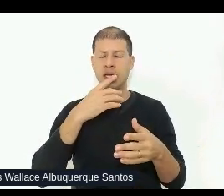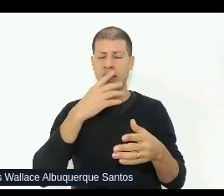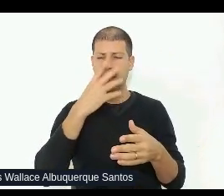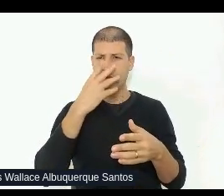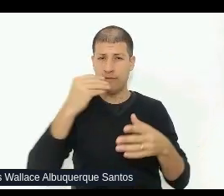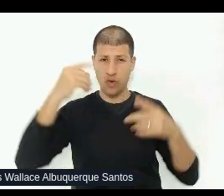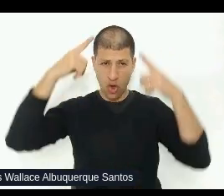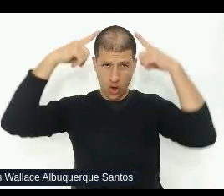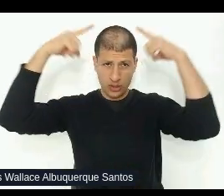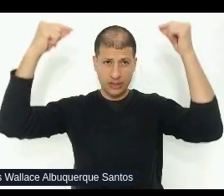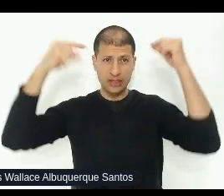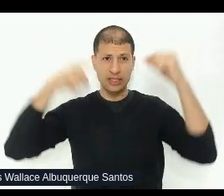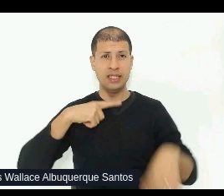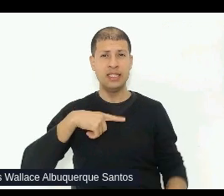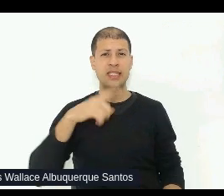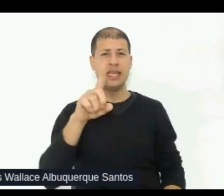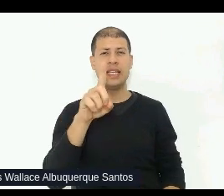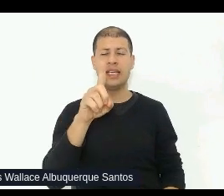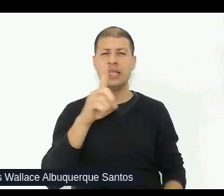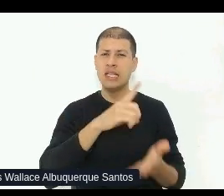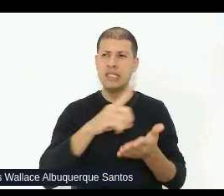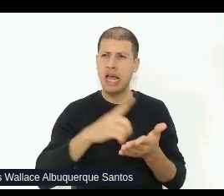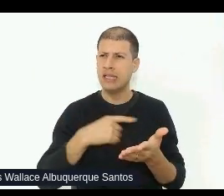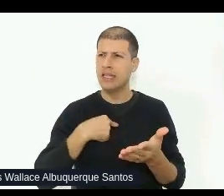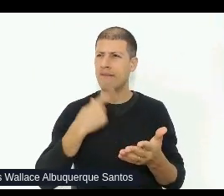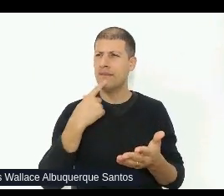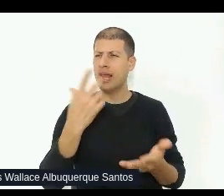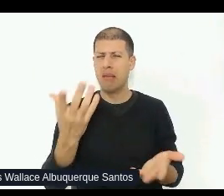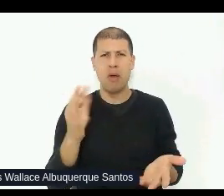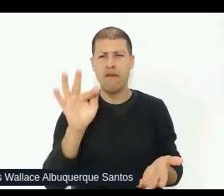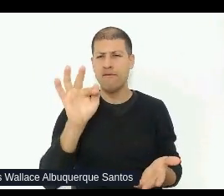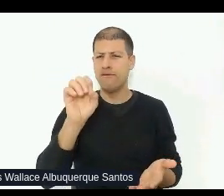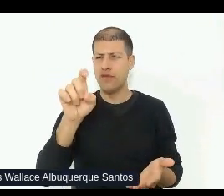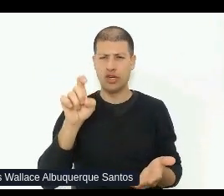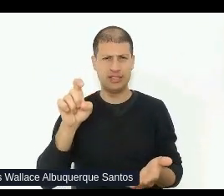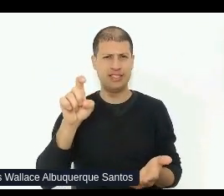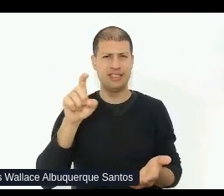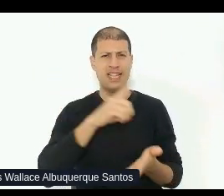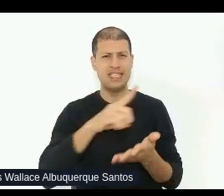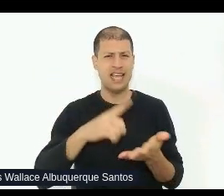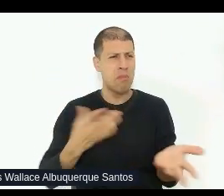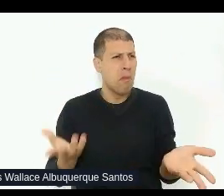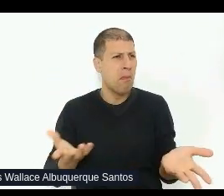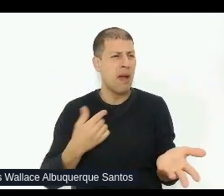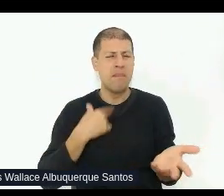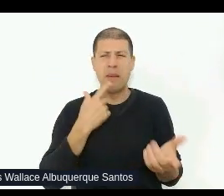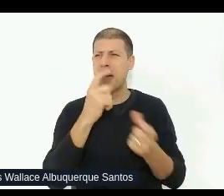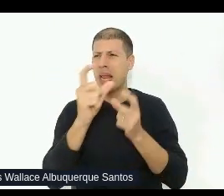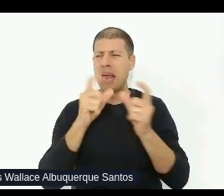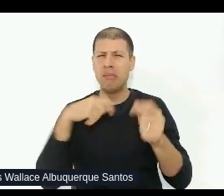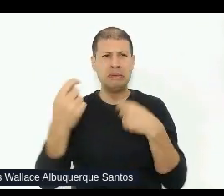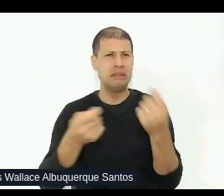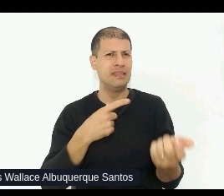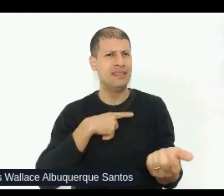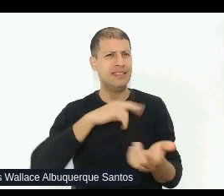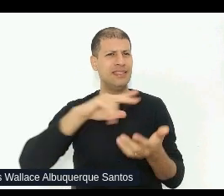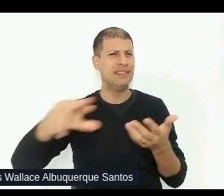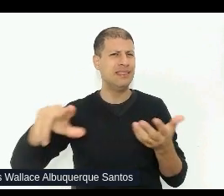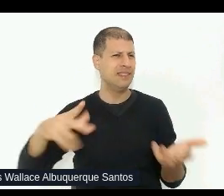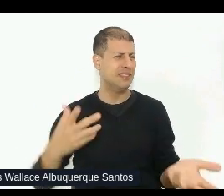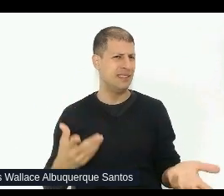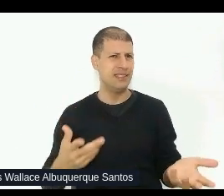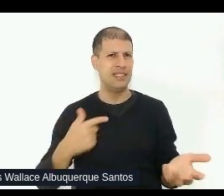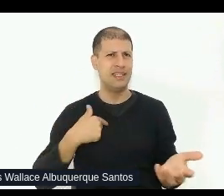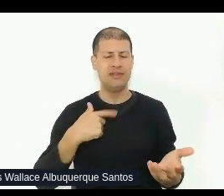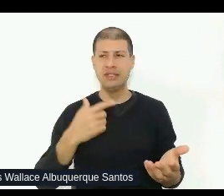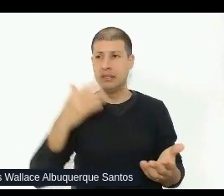generalista ali, né? Tem que entender um pouco de tudo. E é bem mais complexo do que isso, né? Então, se você tem que entender muito de tudo, você acaba entendendo muito de